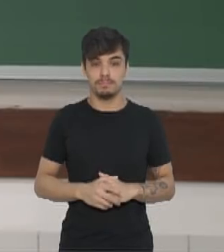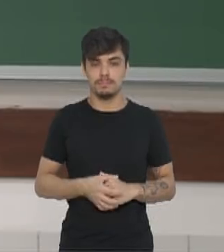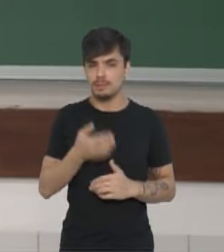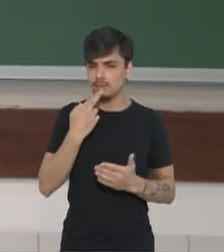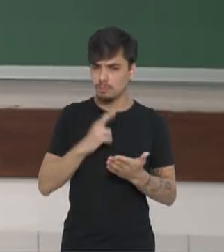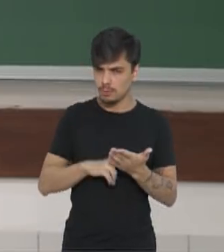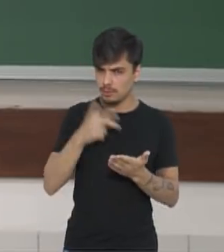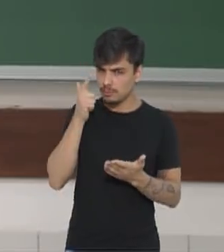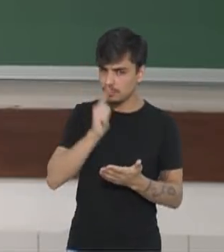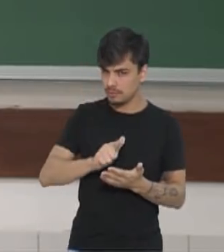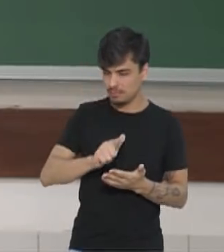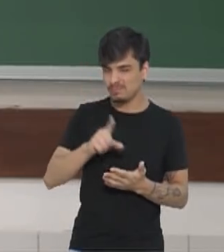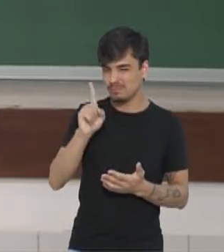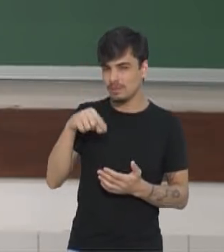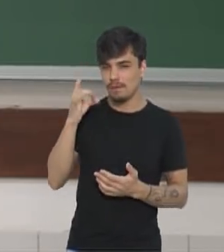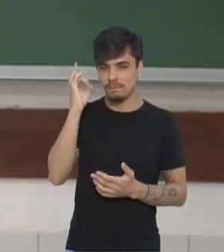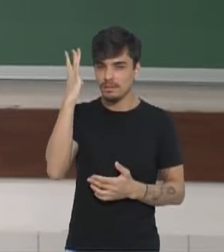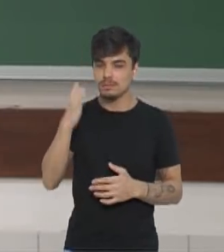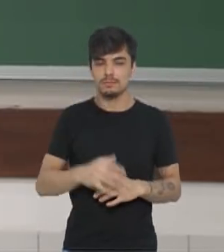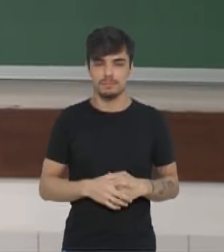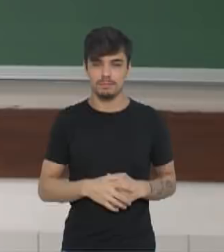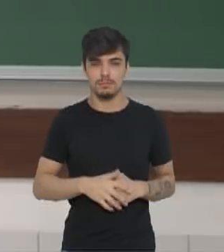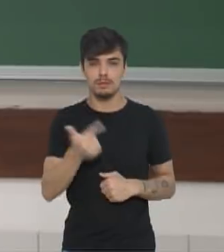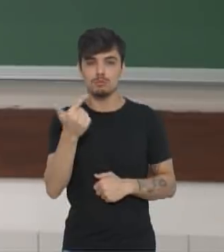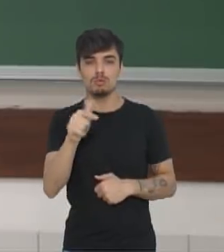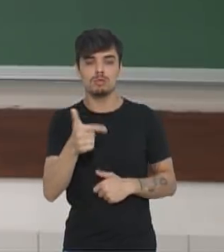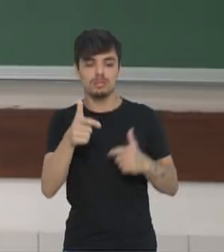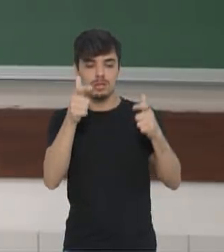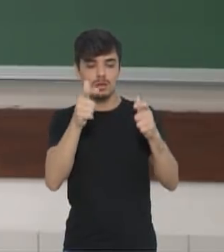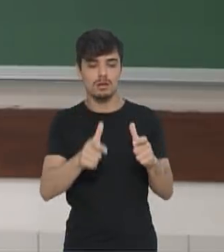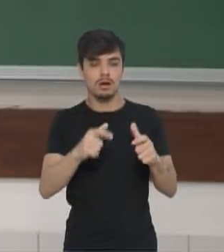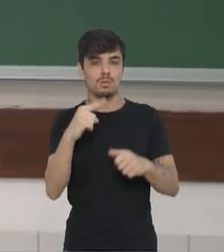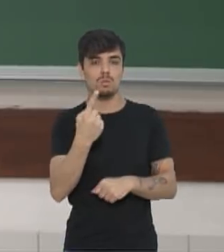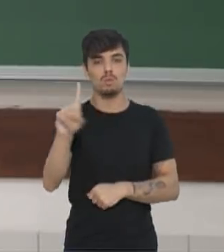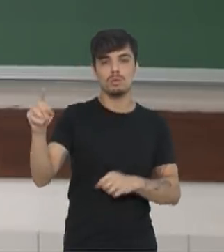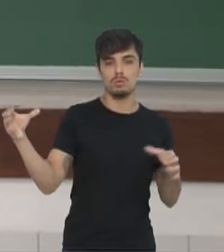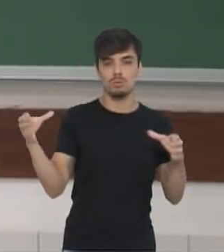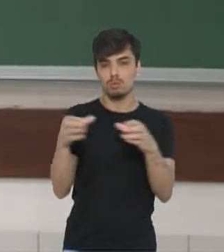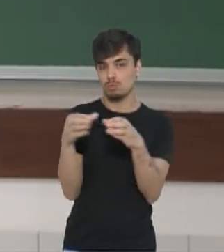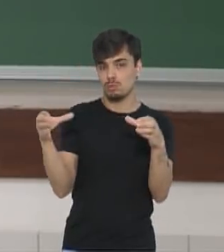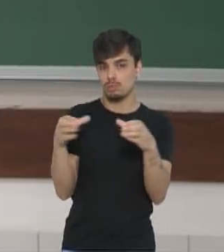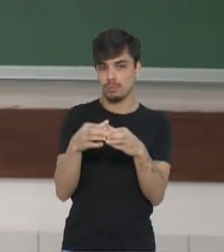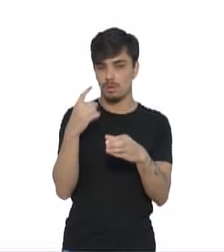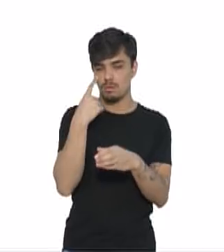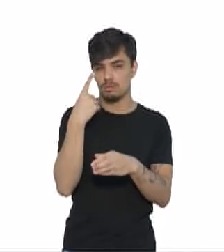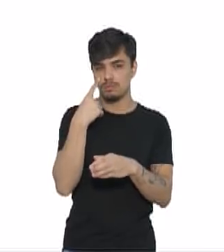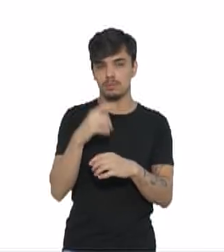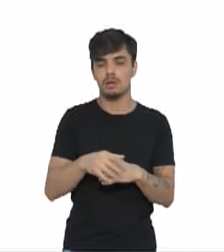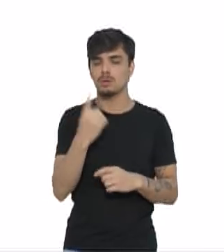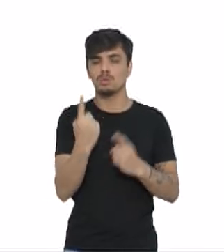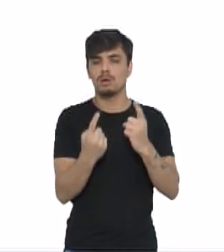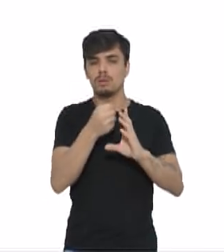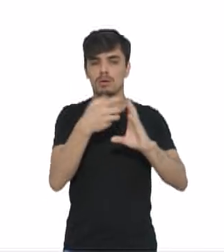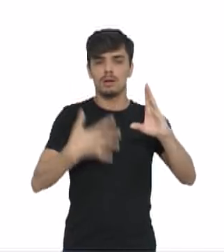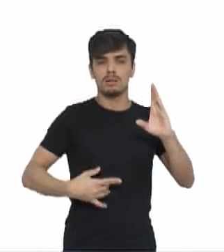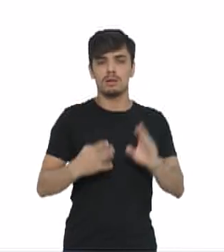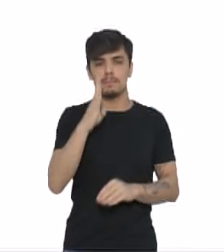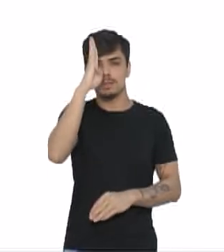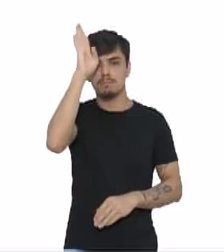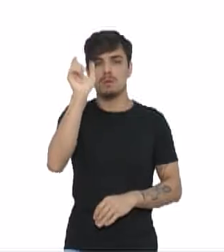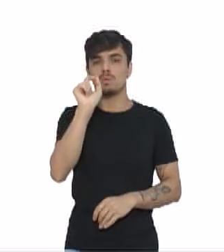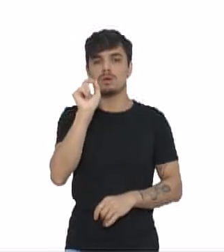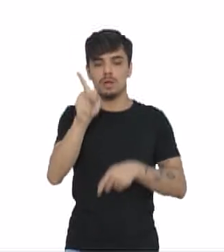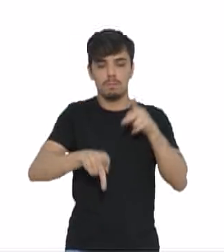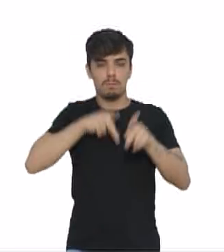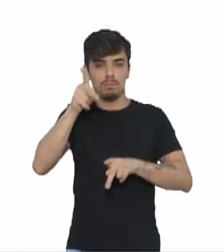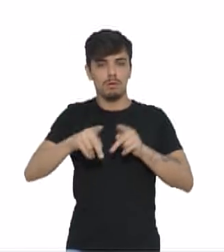Respondido, meus alunos? Isso é fácil. Não havia um único grupo. Então, se a gente for pensar qual que era a característica principal desses